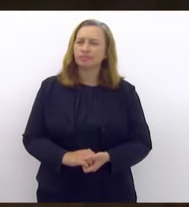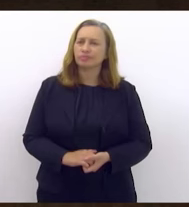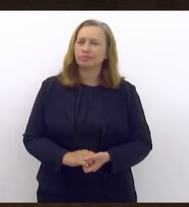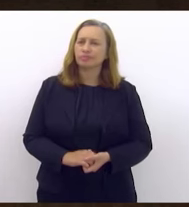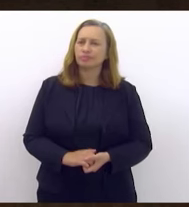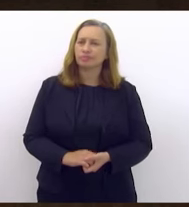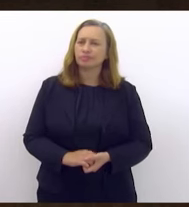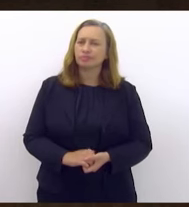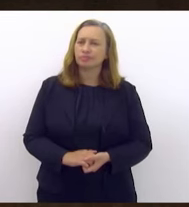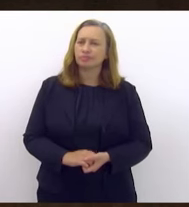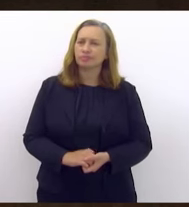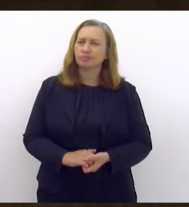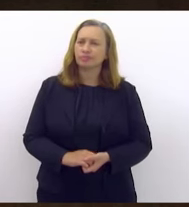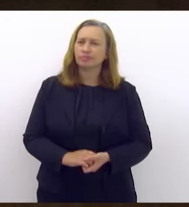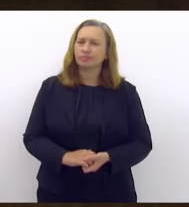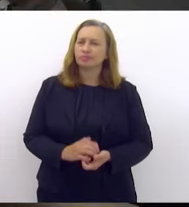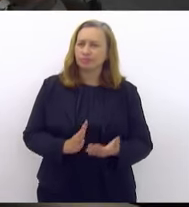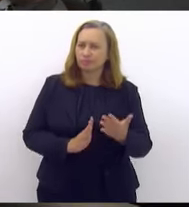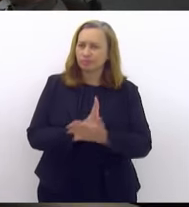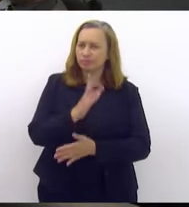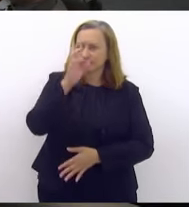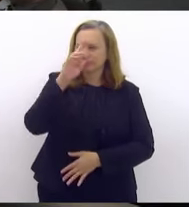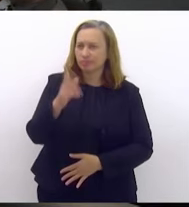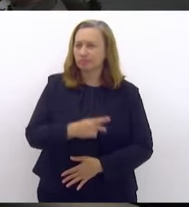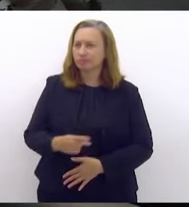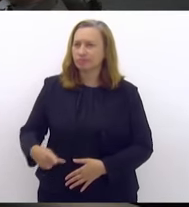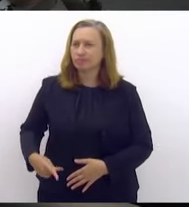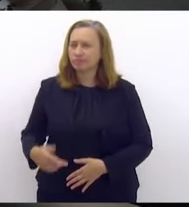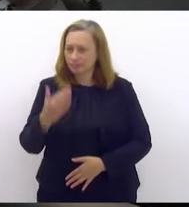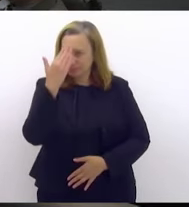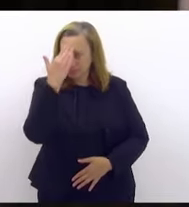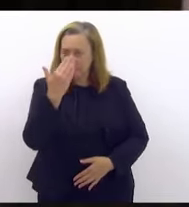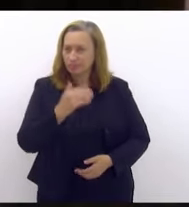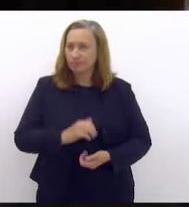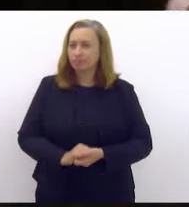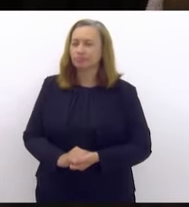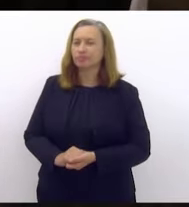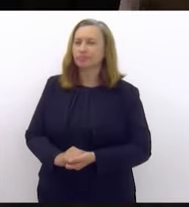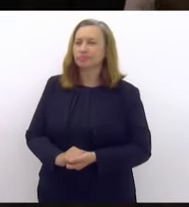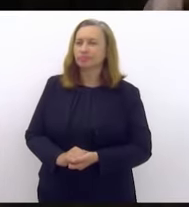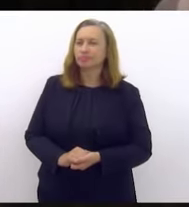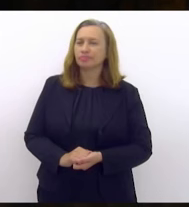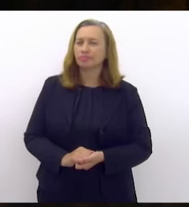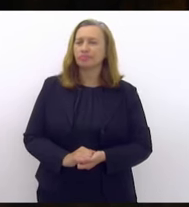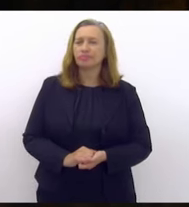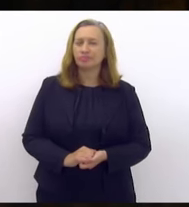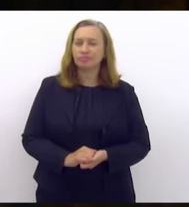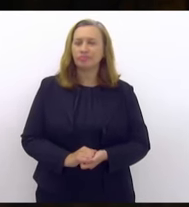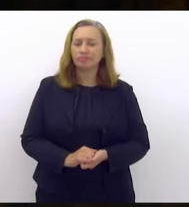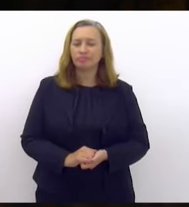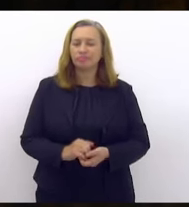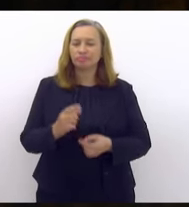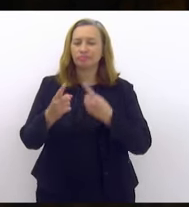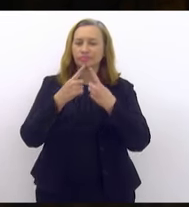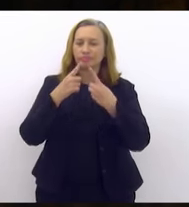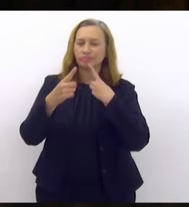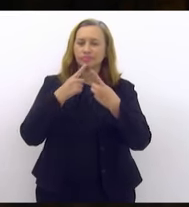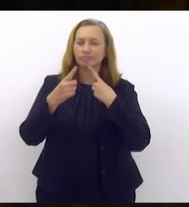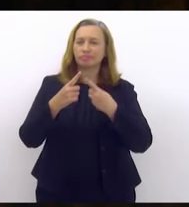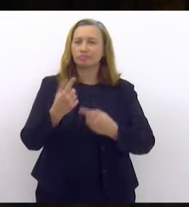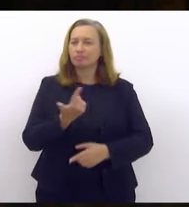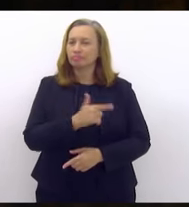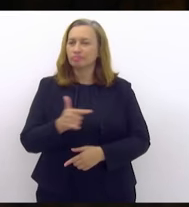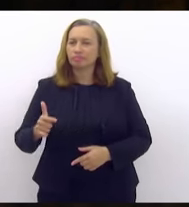Senhor presidente, parecer é favorável. Obrigado. Com os pareceres emitidos, em discussão. Não